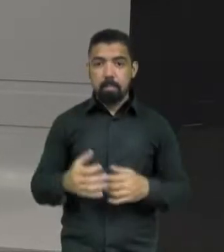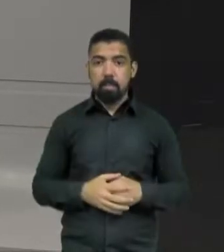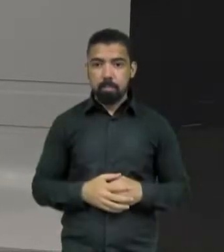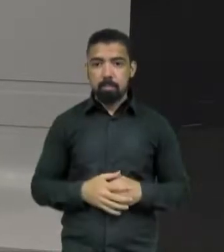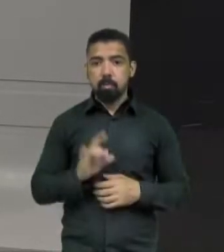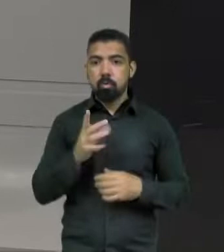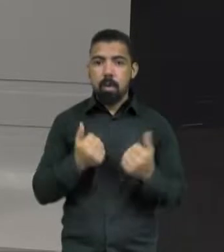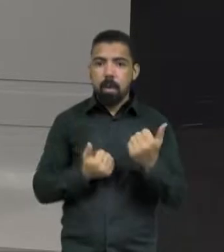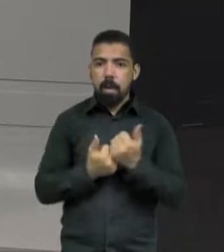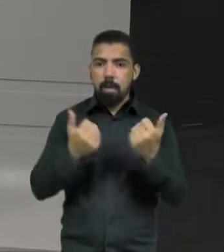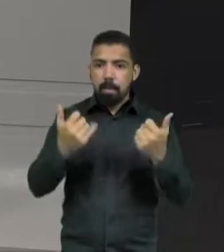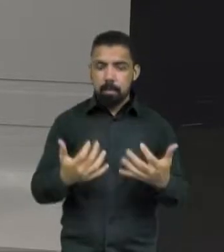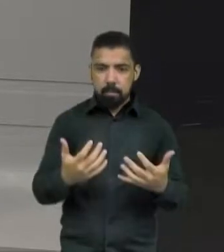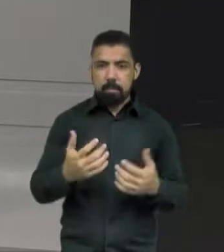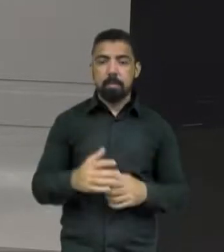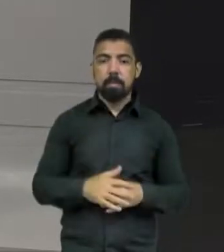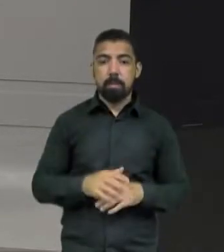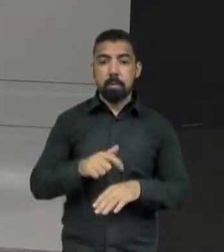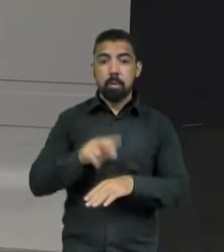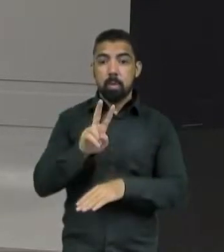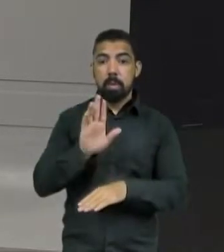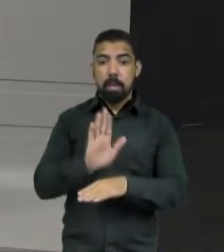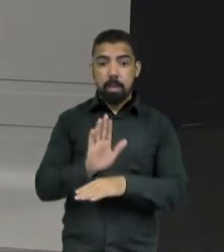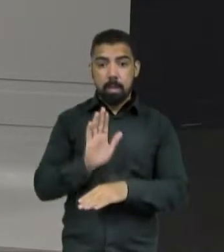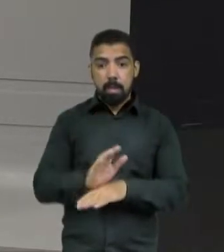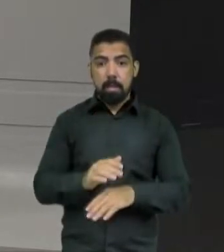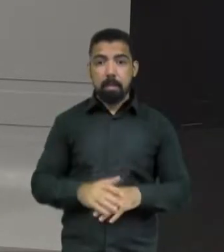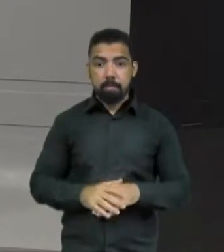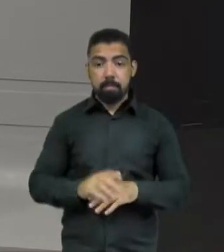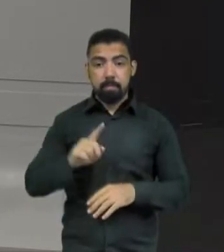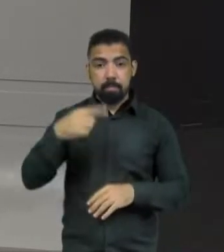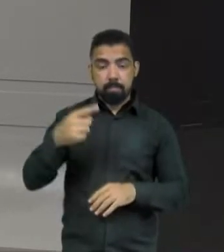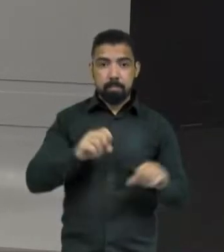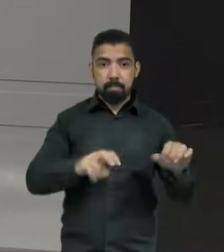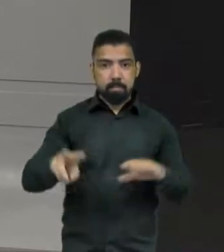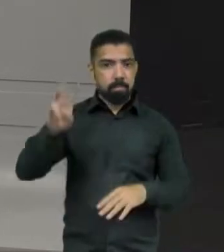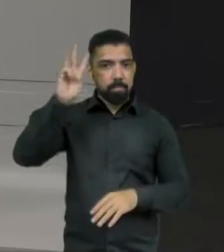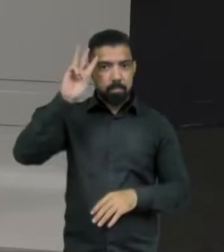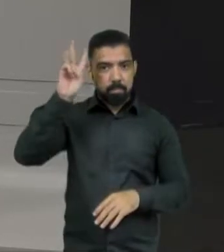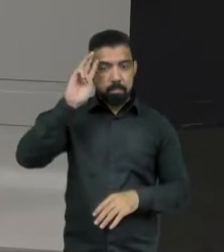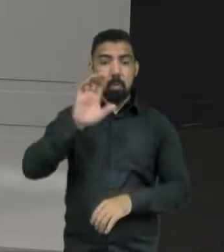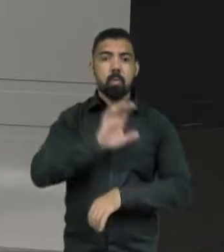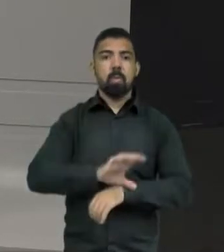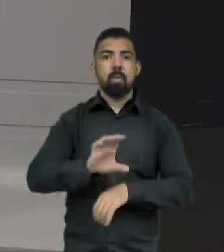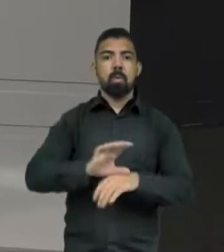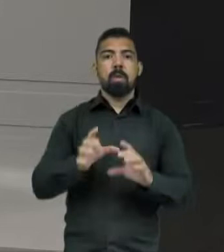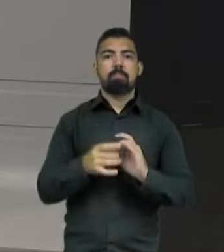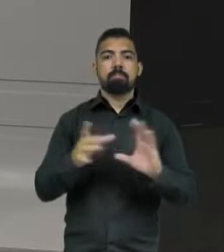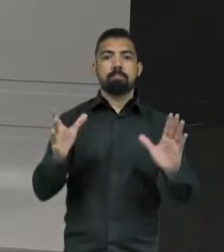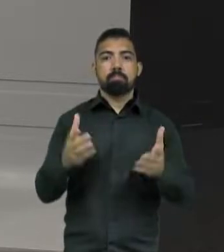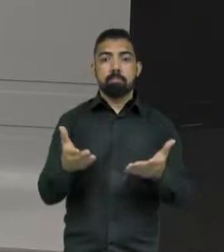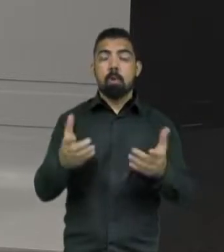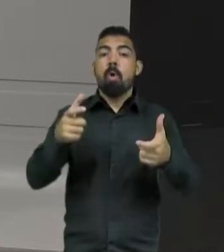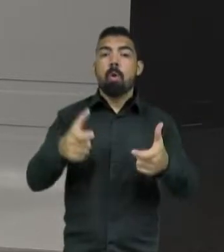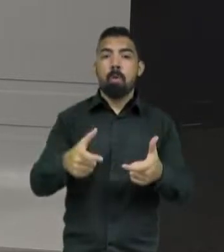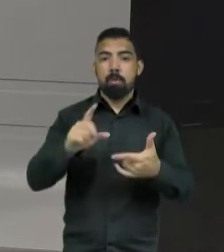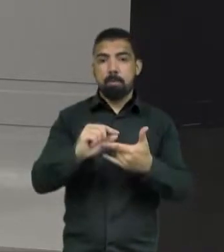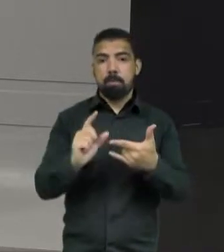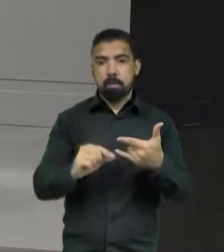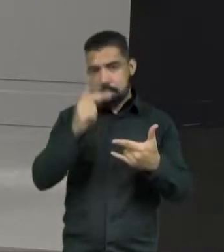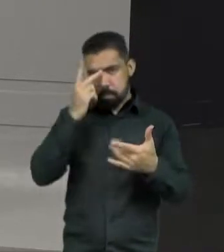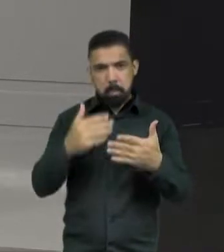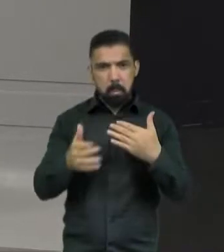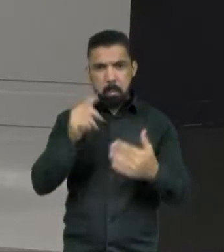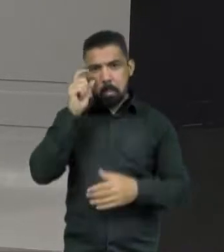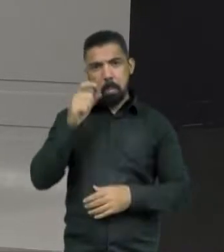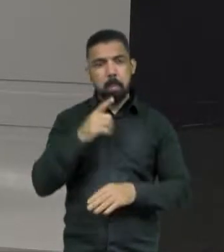reforçando, a partir das 14h, na próxima terça-feira, o curso estará disponível no YouTube para todos os interessados